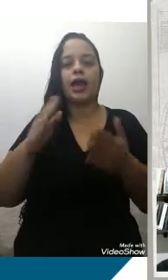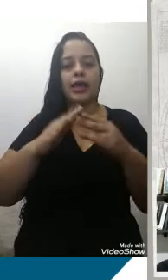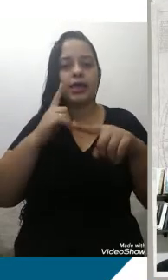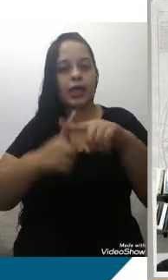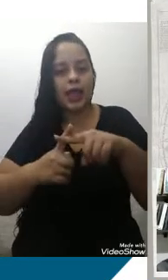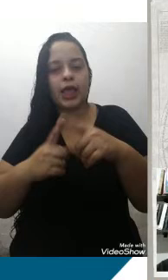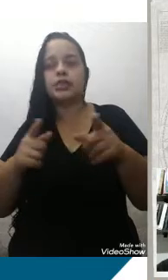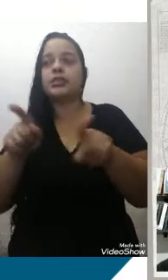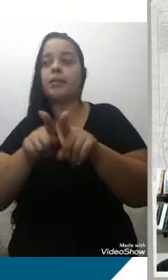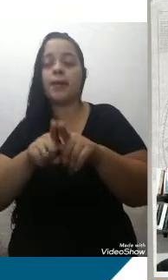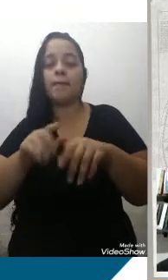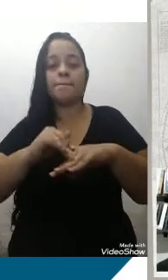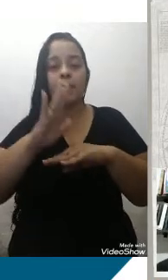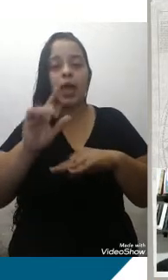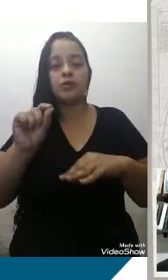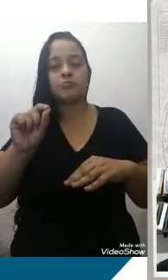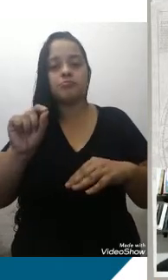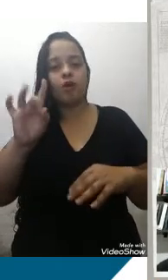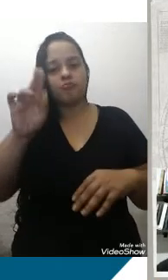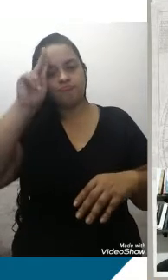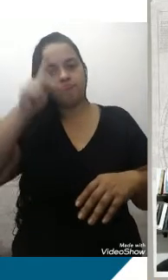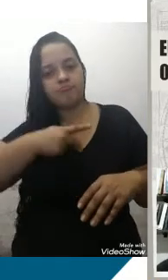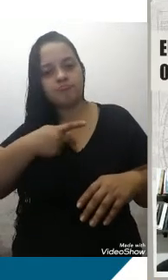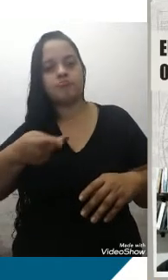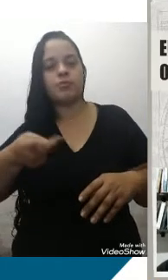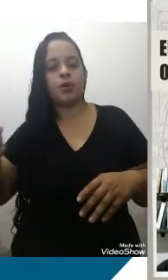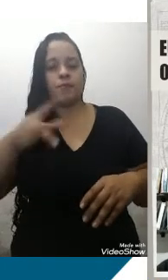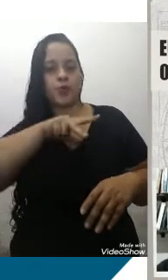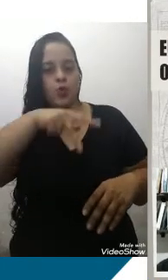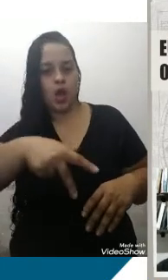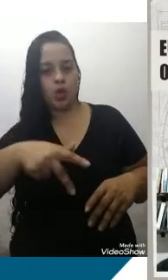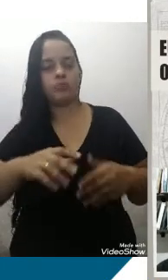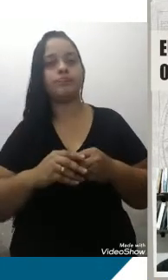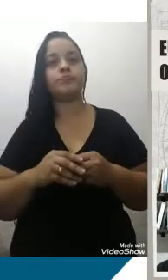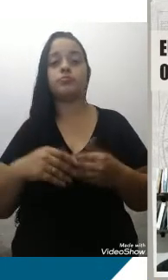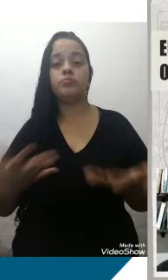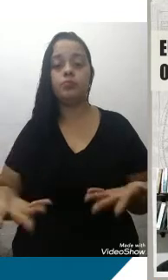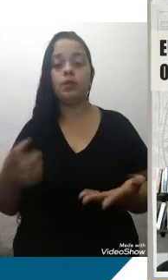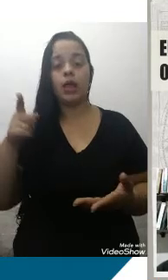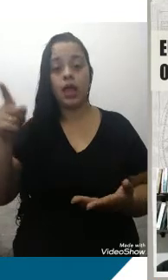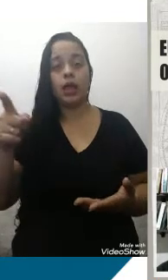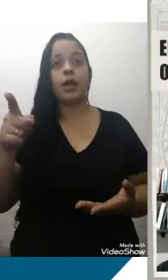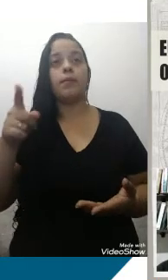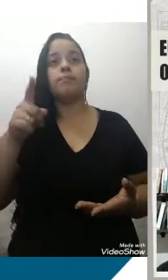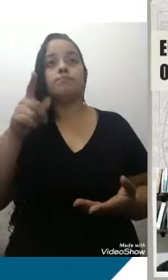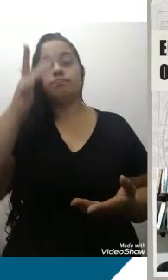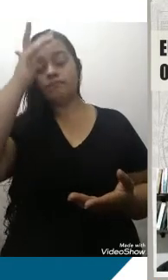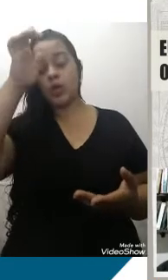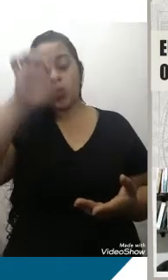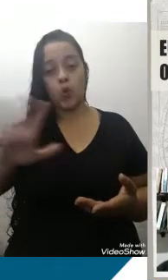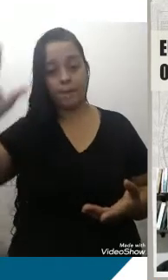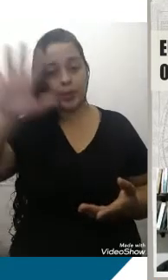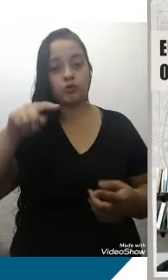de poderem ter mais autonomia política em relação a Portugal. Os europeus na África Oriental, apesar das